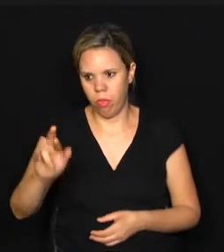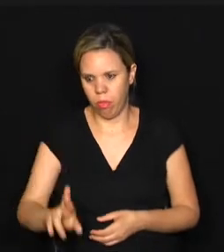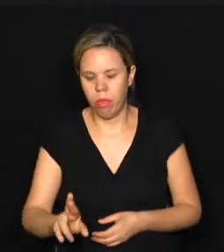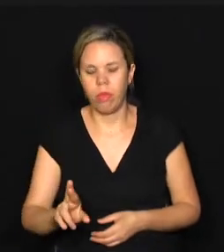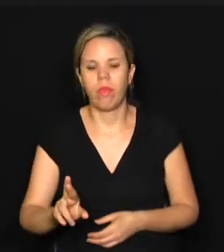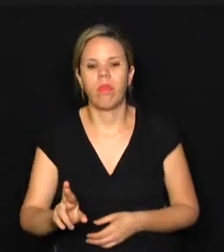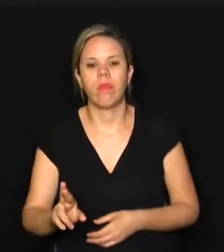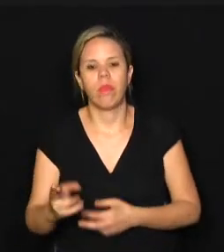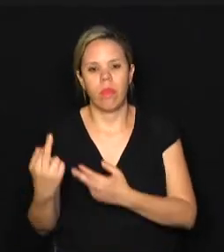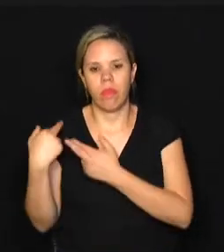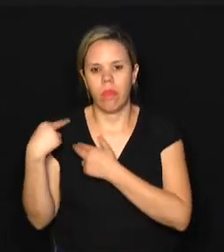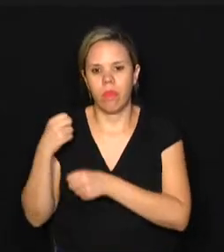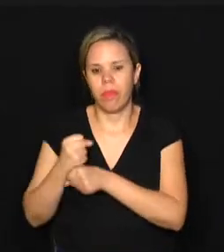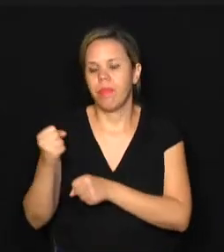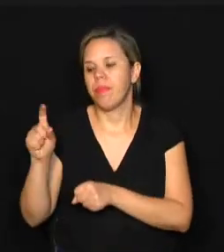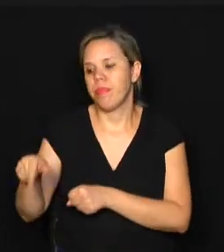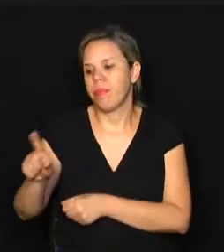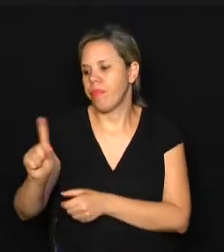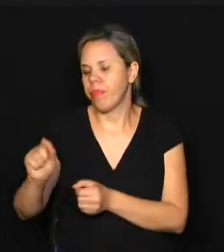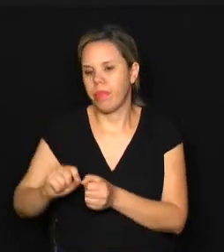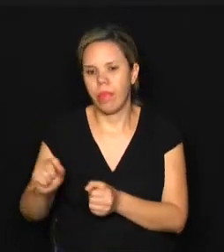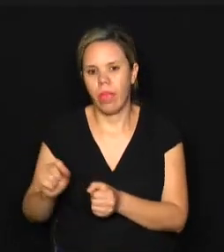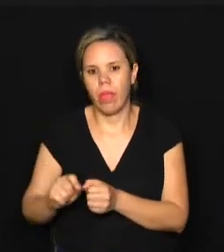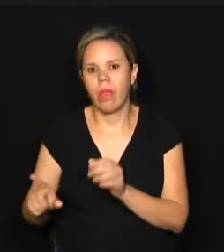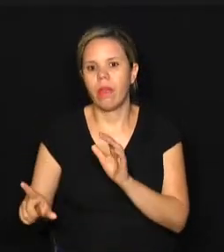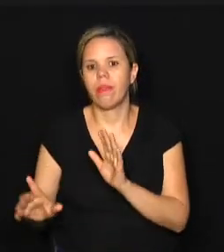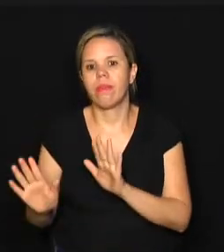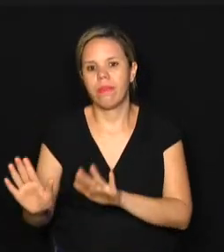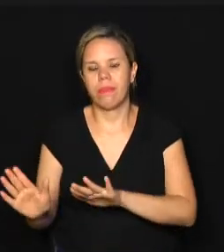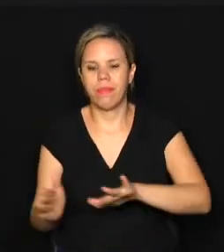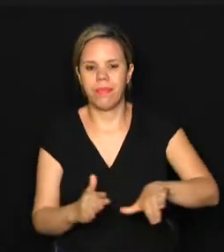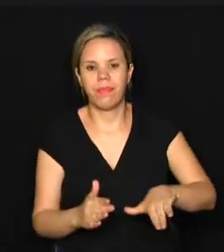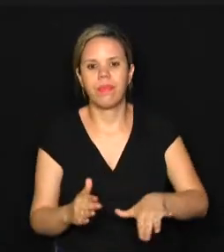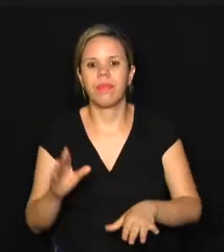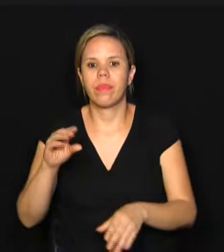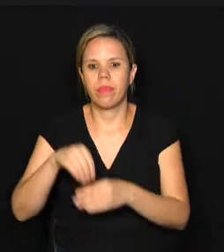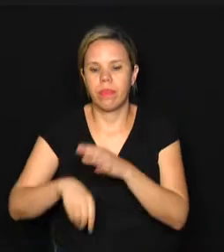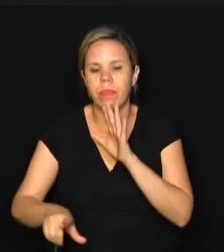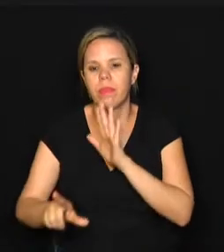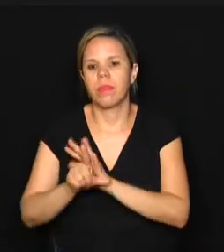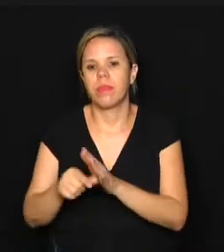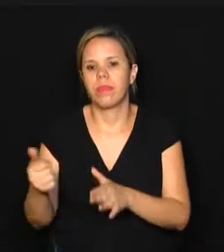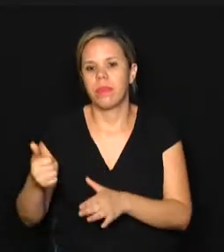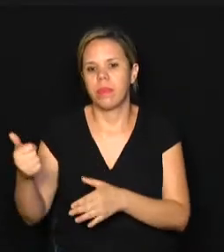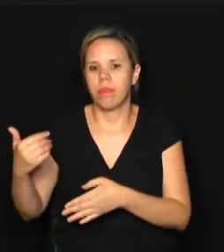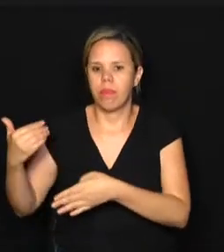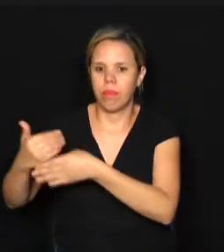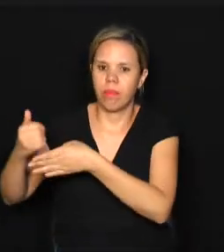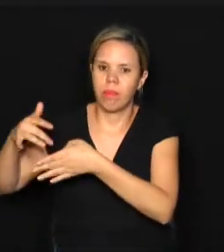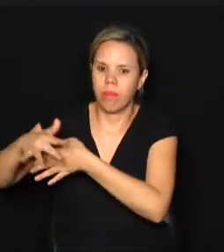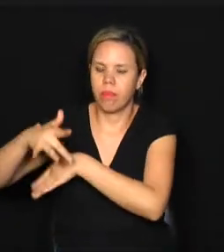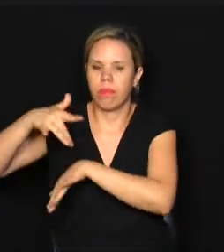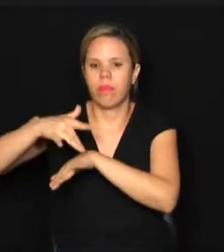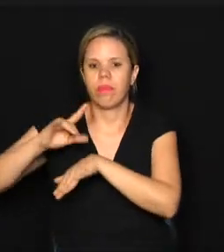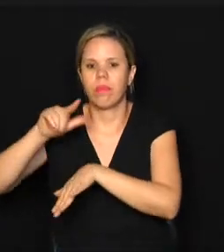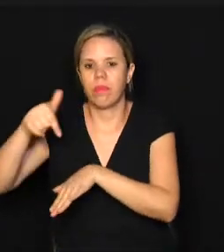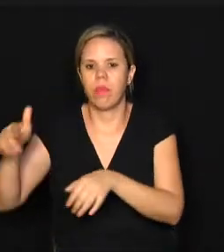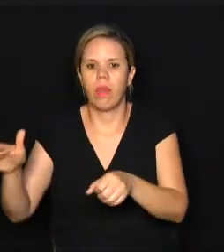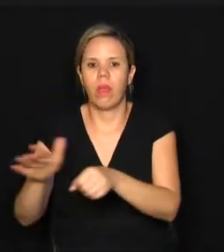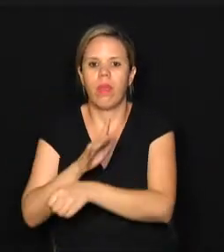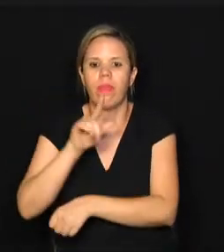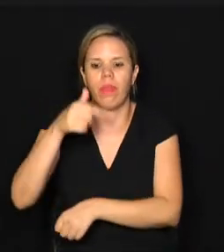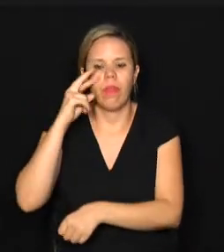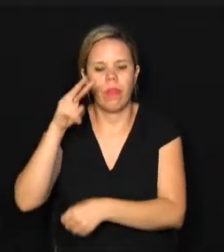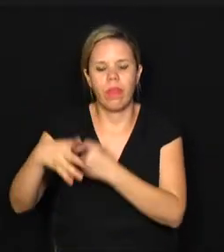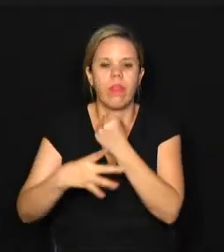não fez, porque em teoria por lei é só no primeiro enchimento, o que já é um absurdo, porque só depois que enche vai ver se é seguro ou